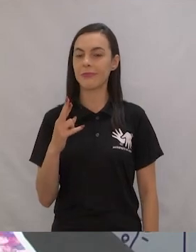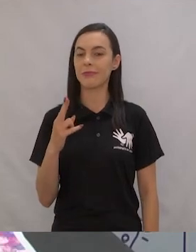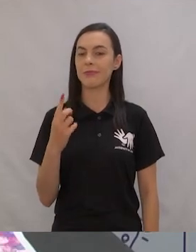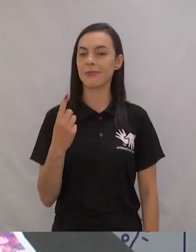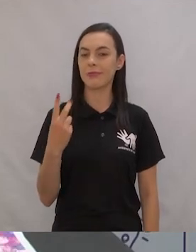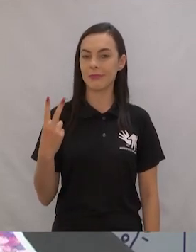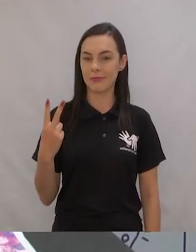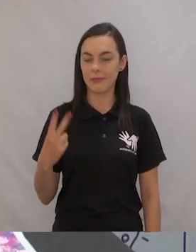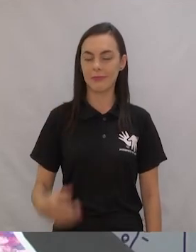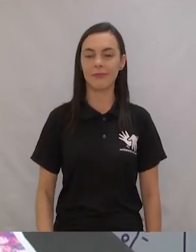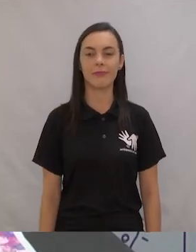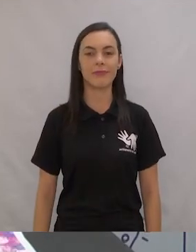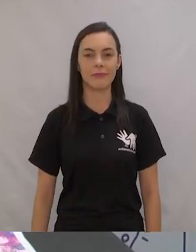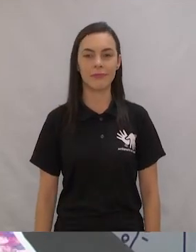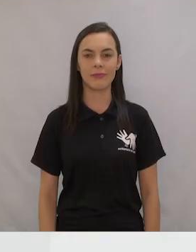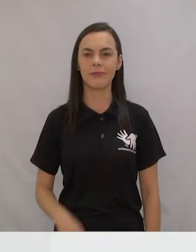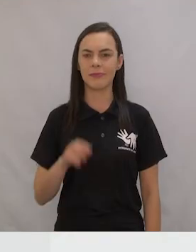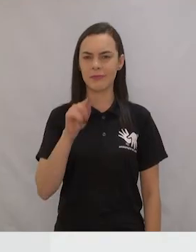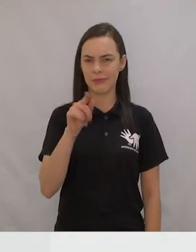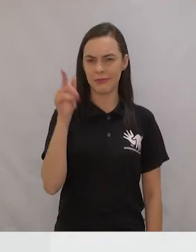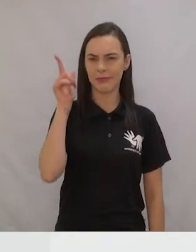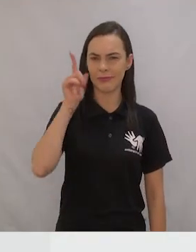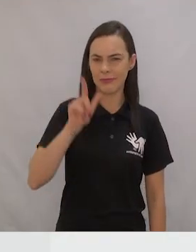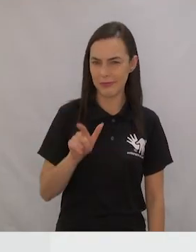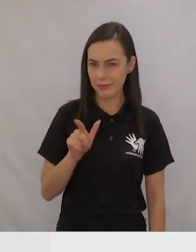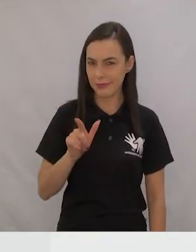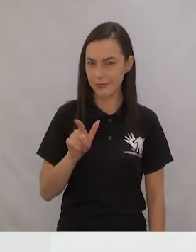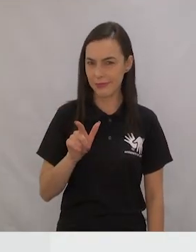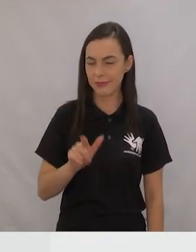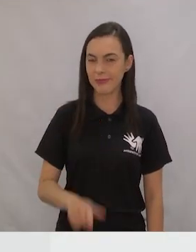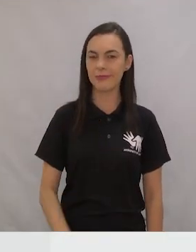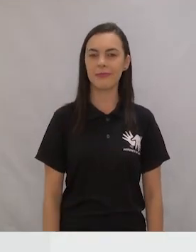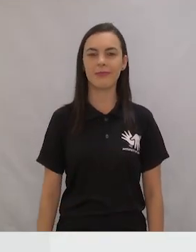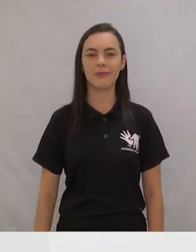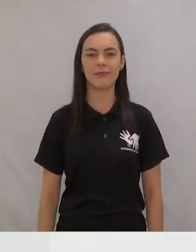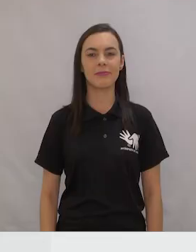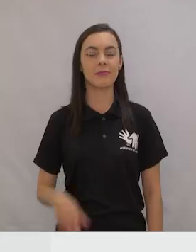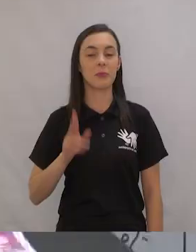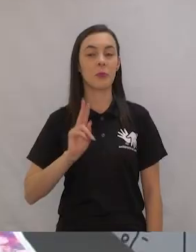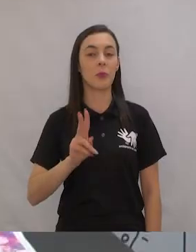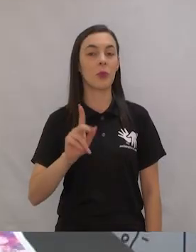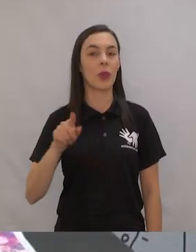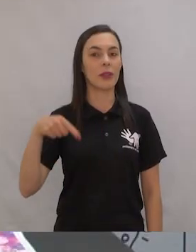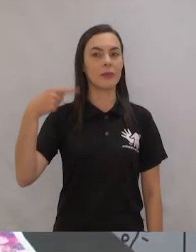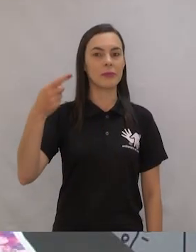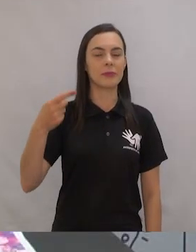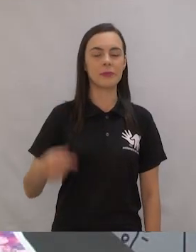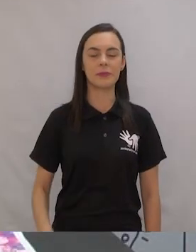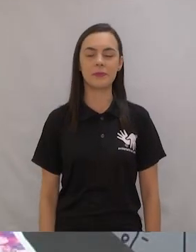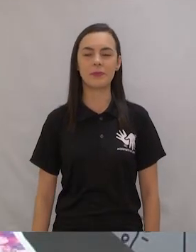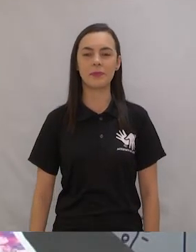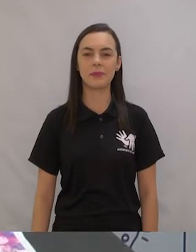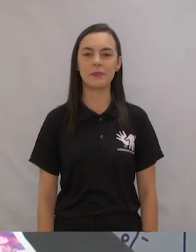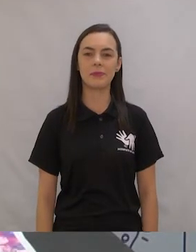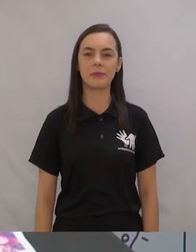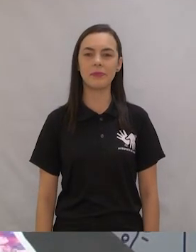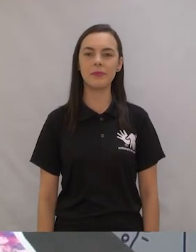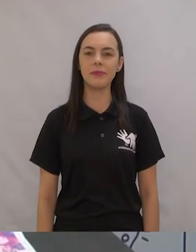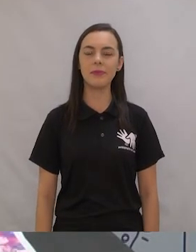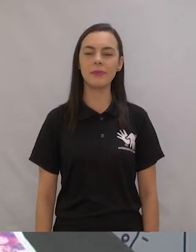a 12. Conseguiram fazer esse desafio? Vamos lá, vamos para o próximo.